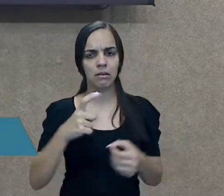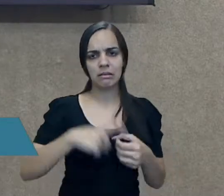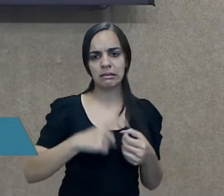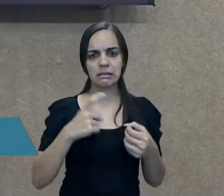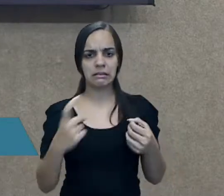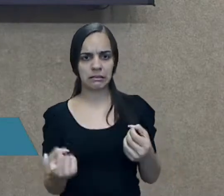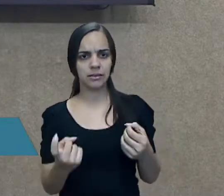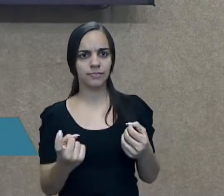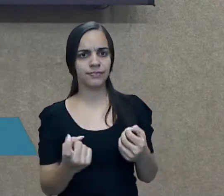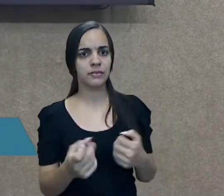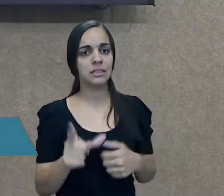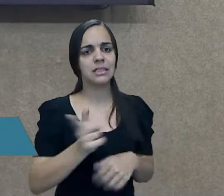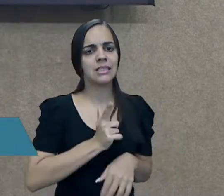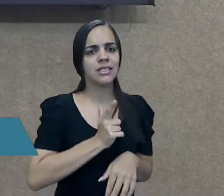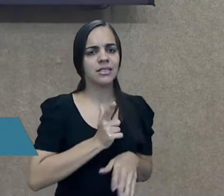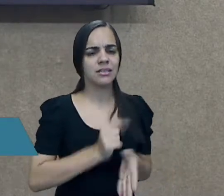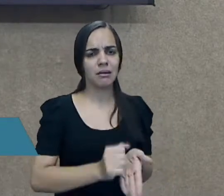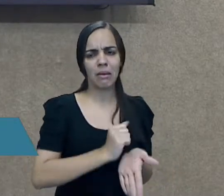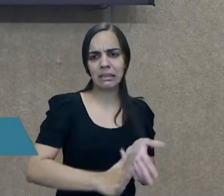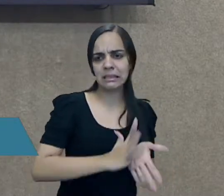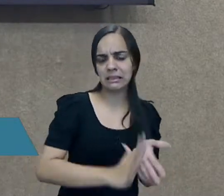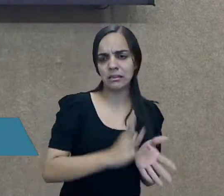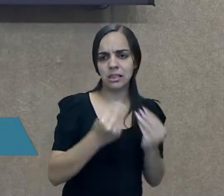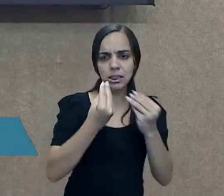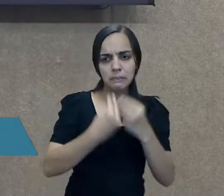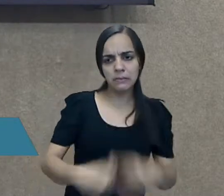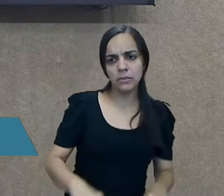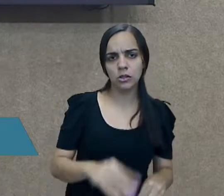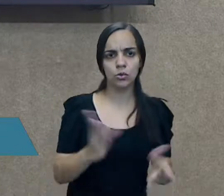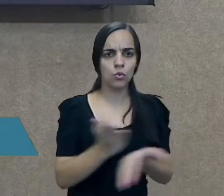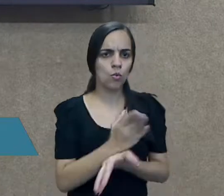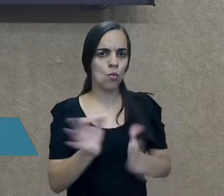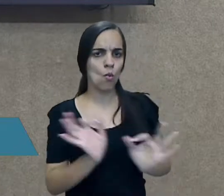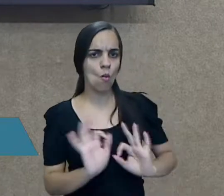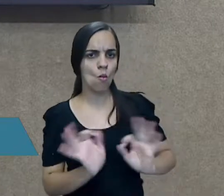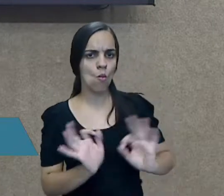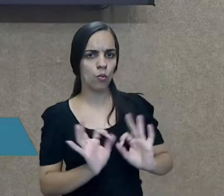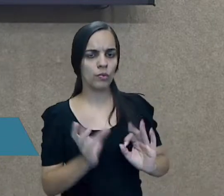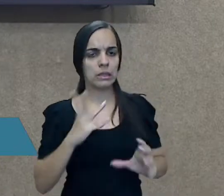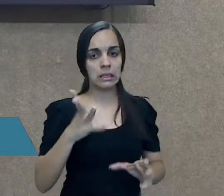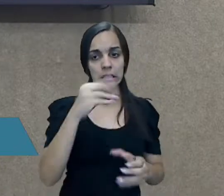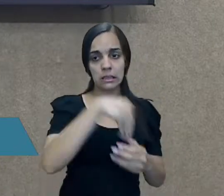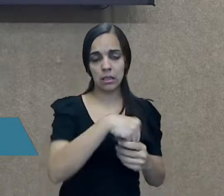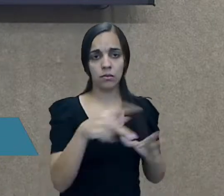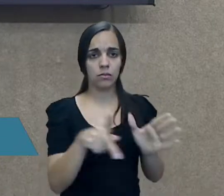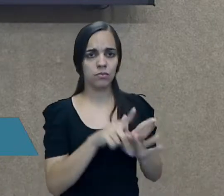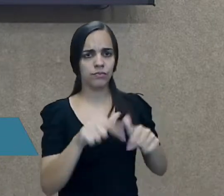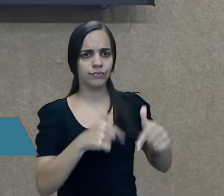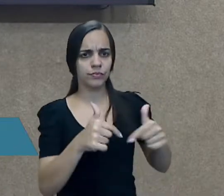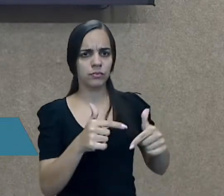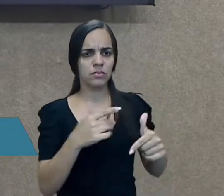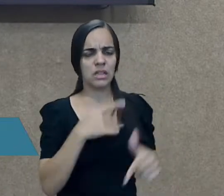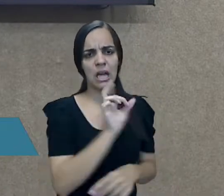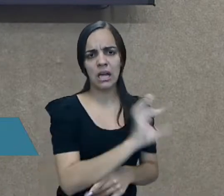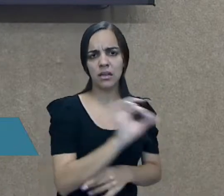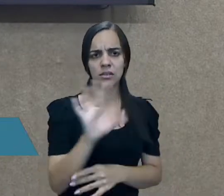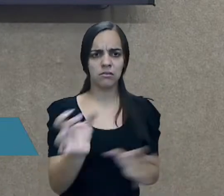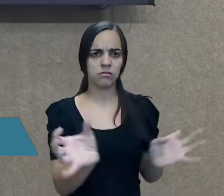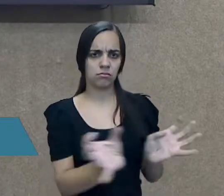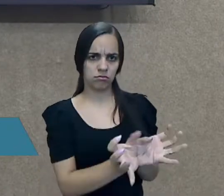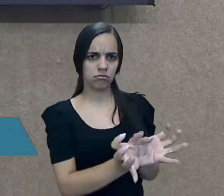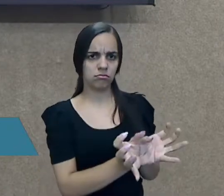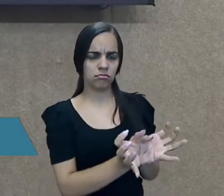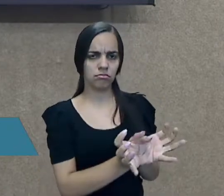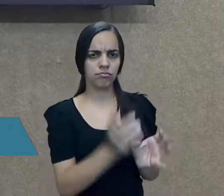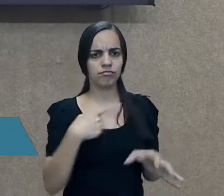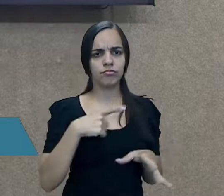para evitar os desgastes da concorrência, dividem o mercado entre si. E cada uma delas atua numa